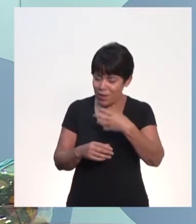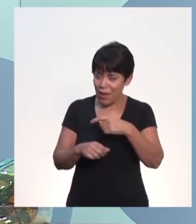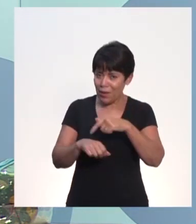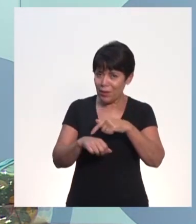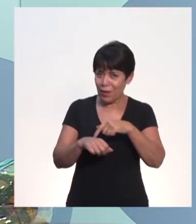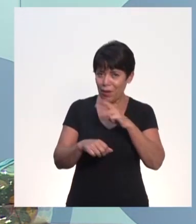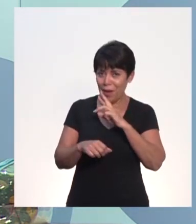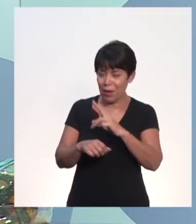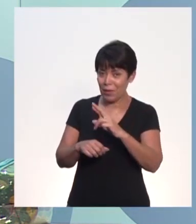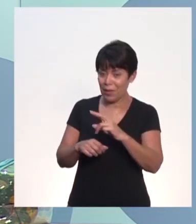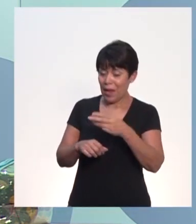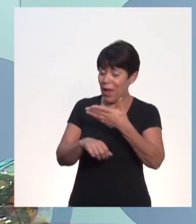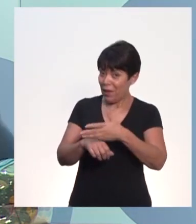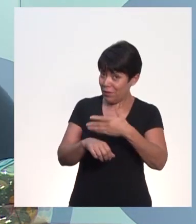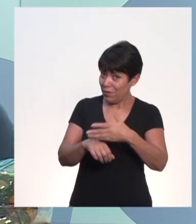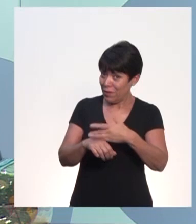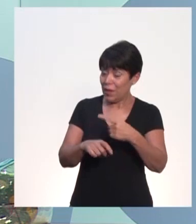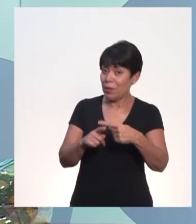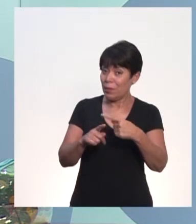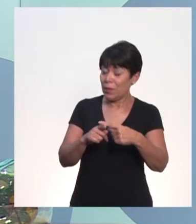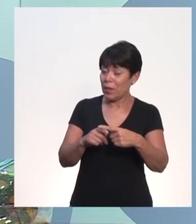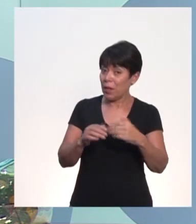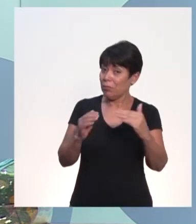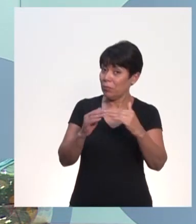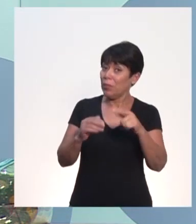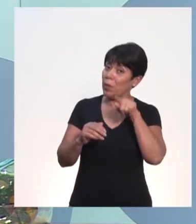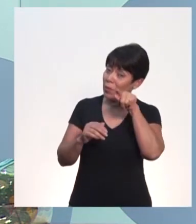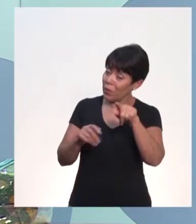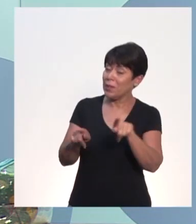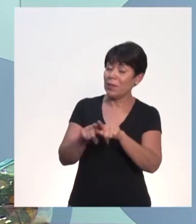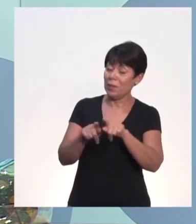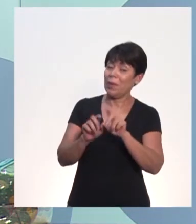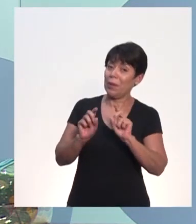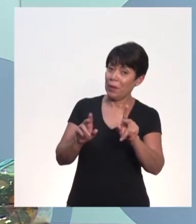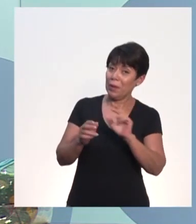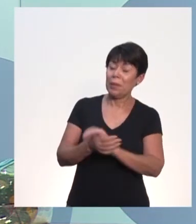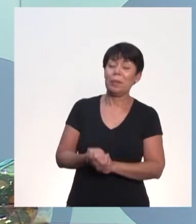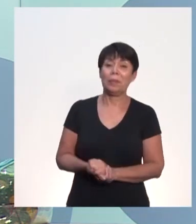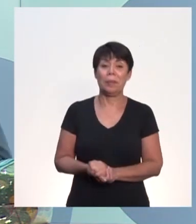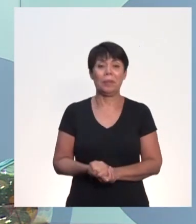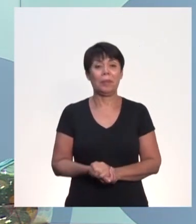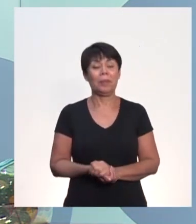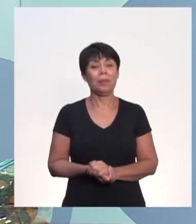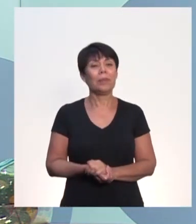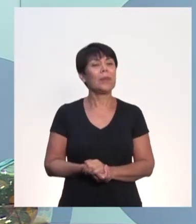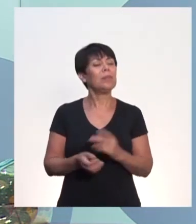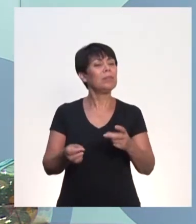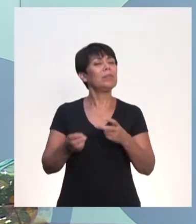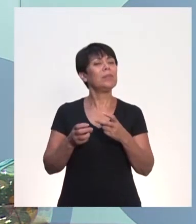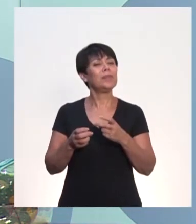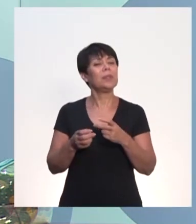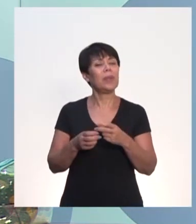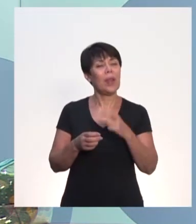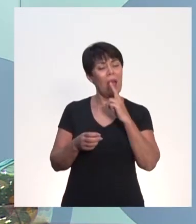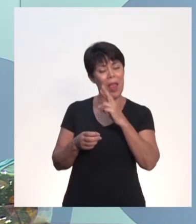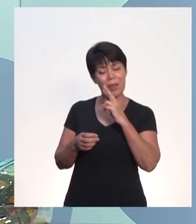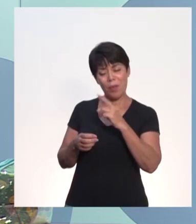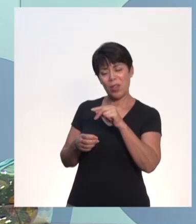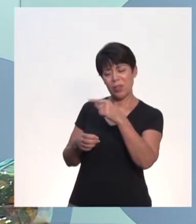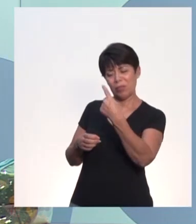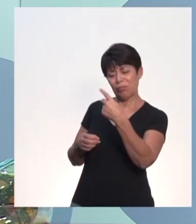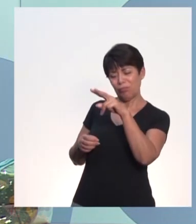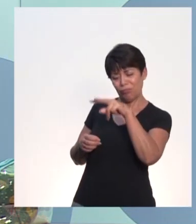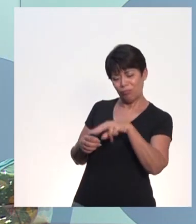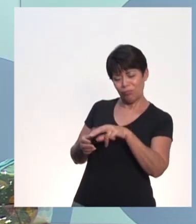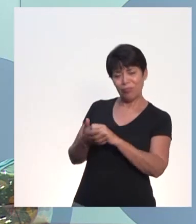fazer as atividades, porque isso vai ser super pertinente para vocês também, tudo bem? Olhando aqui um pouco as respostas que a gente